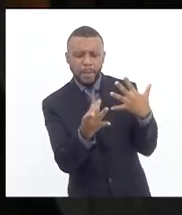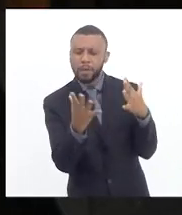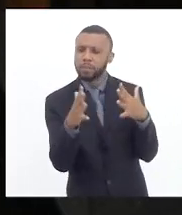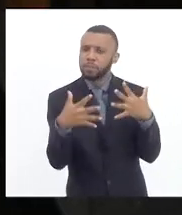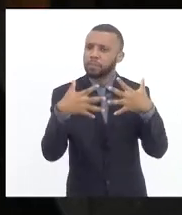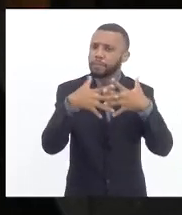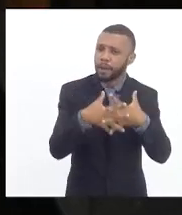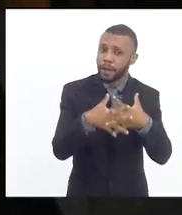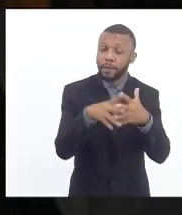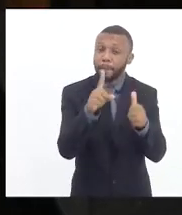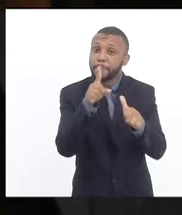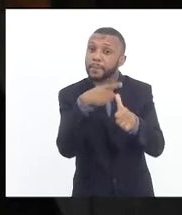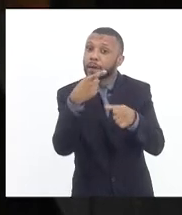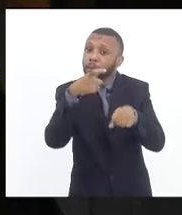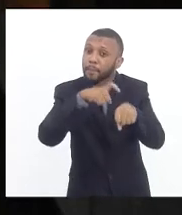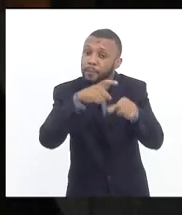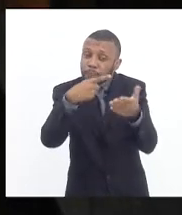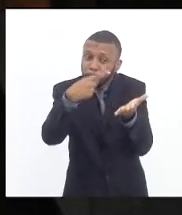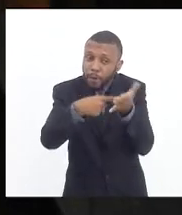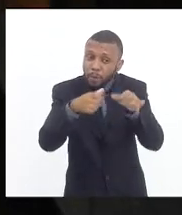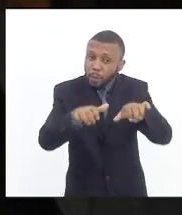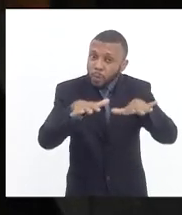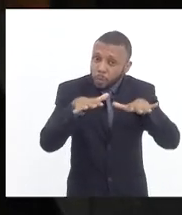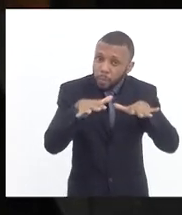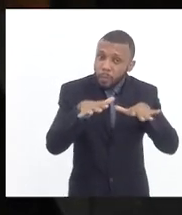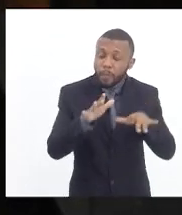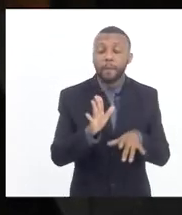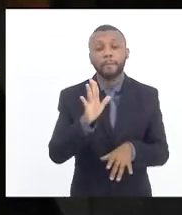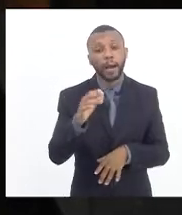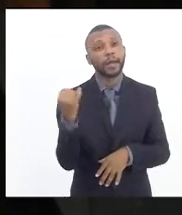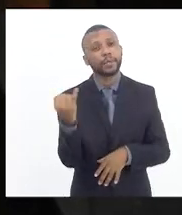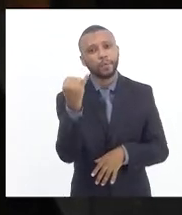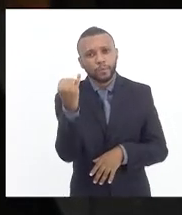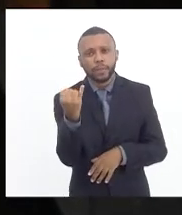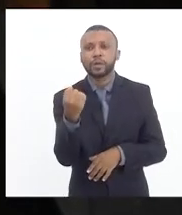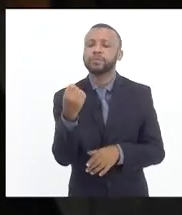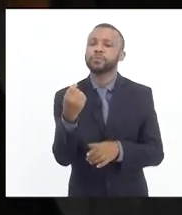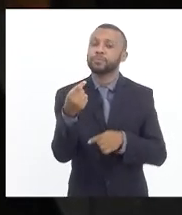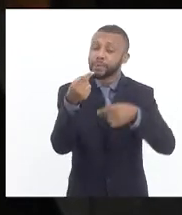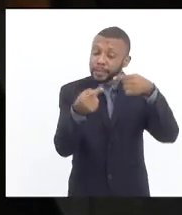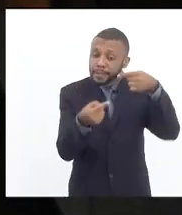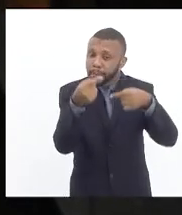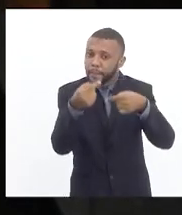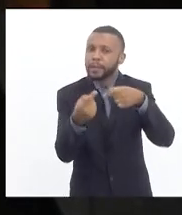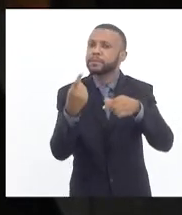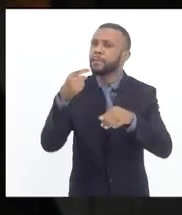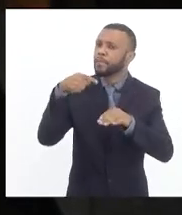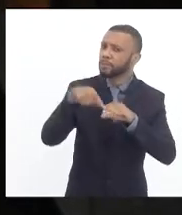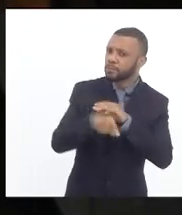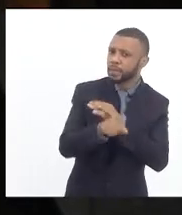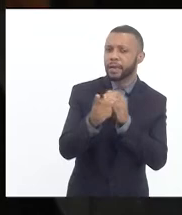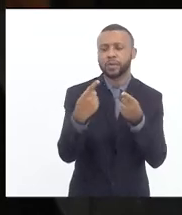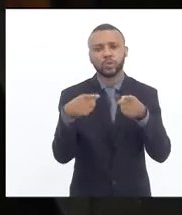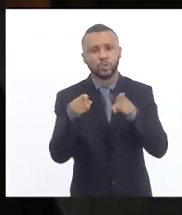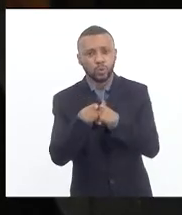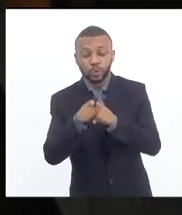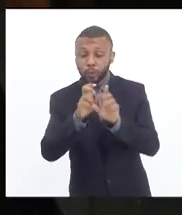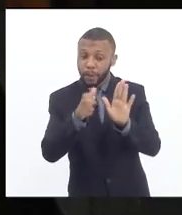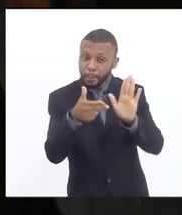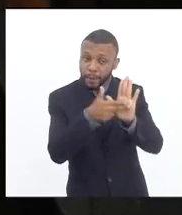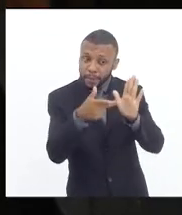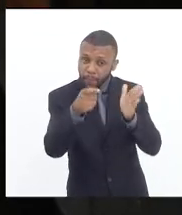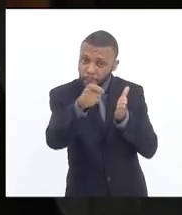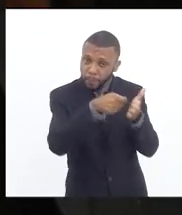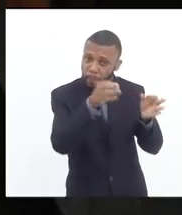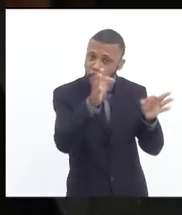Vamos fazer a primeira rodada agora válida mas é muito importante para aprofundar esse debate com e conhecimentos protocolados EA gente